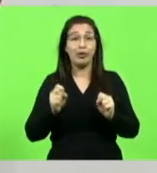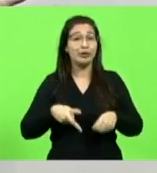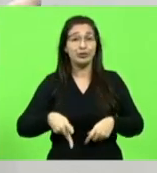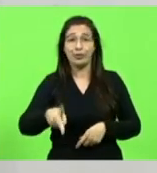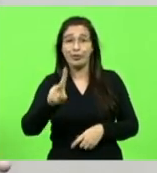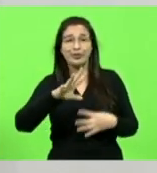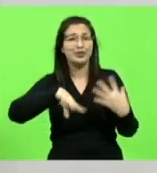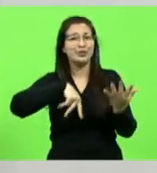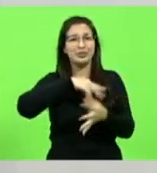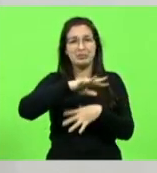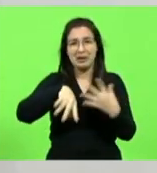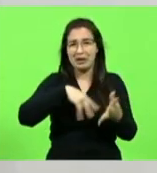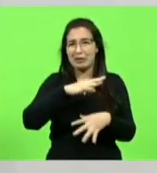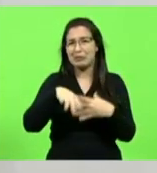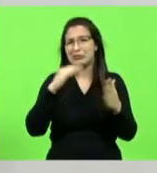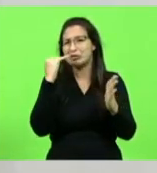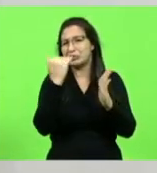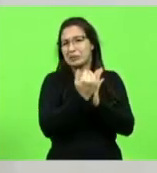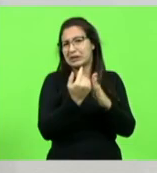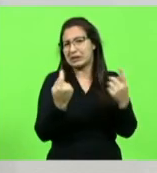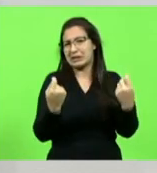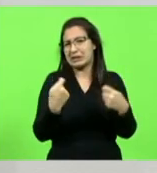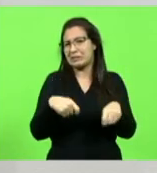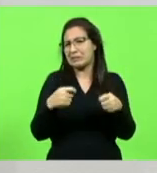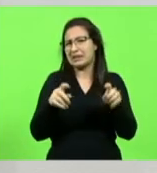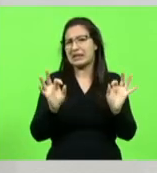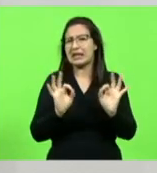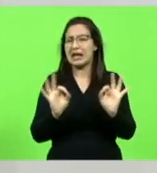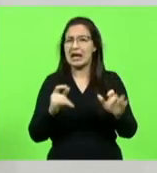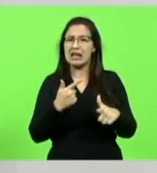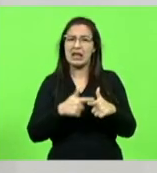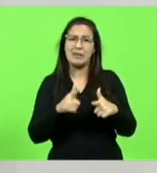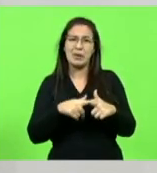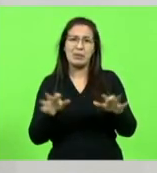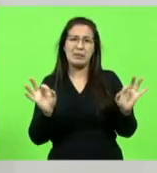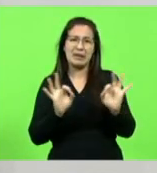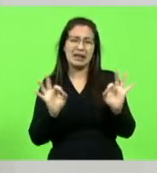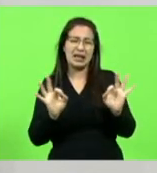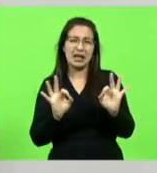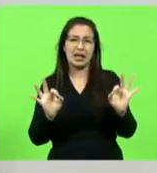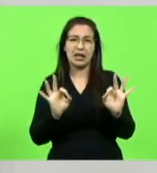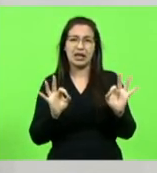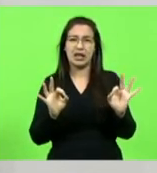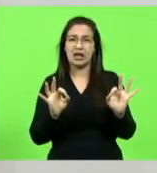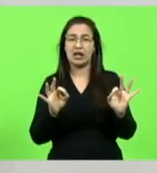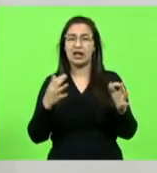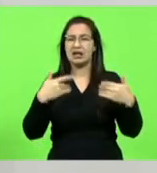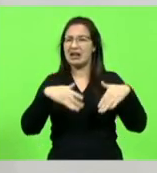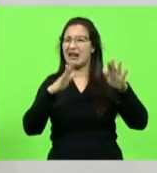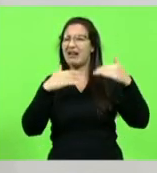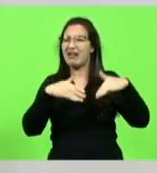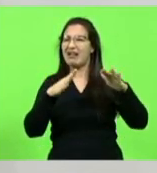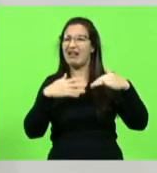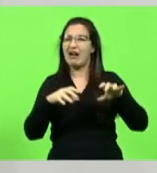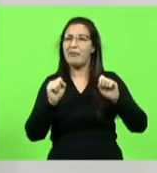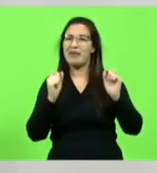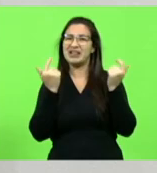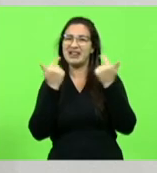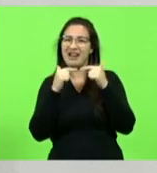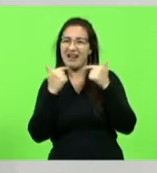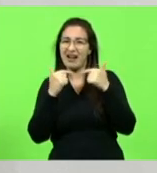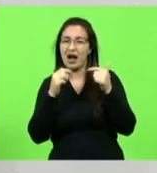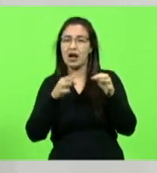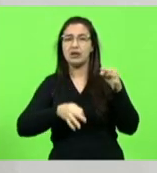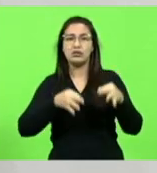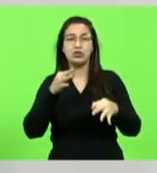a fazer bagunça, que não tem problema, que não precisam respeitar a decisão judicial alguma, que podem rir da justiça,